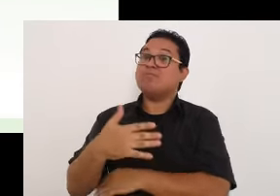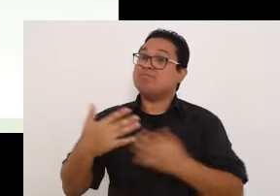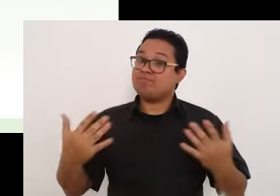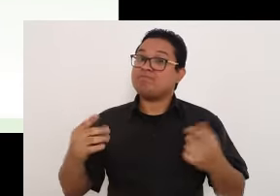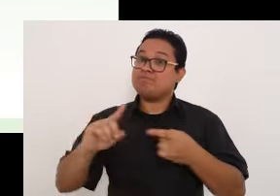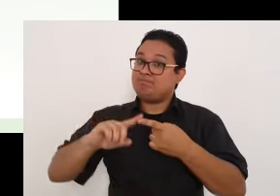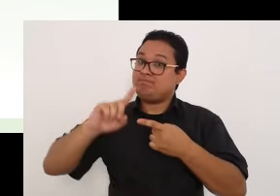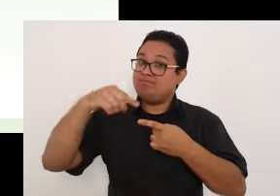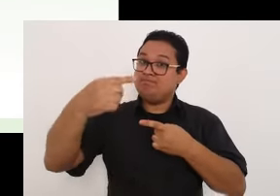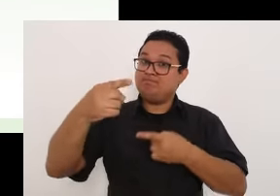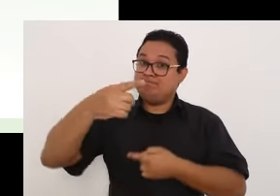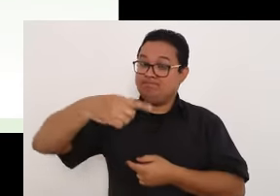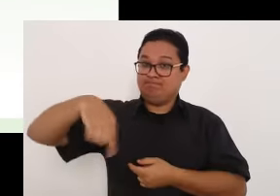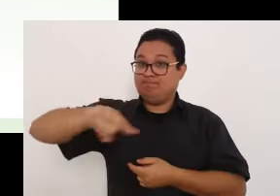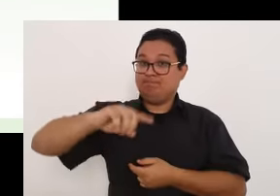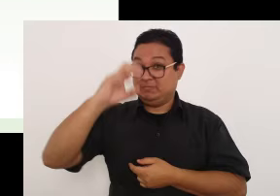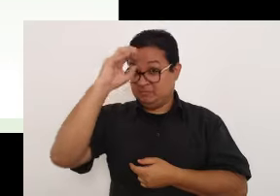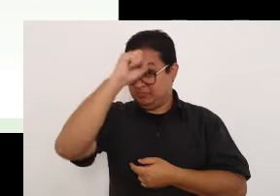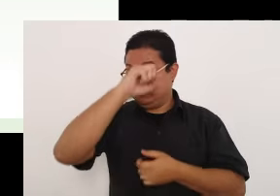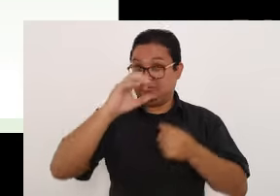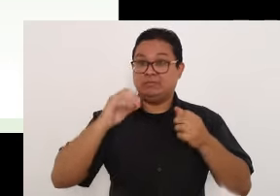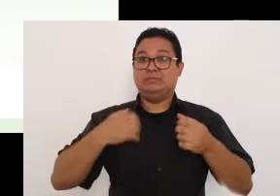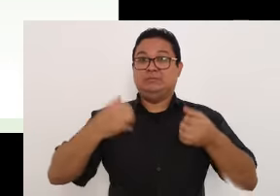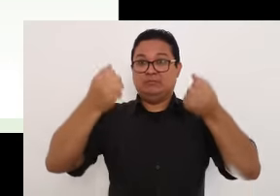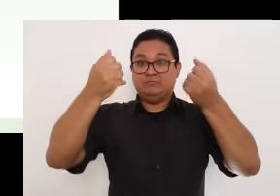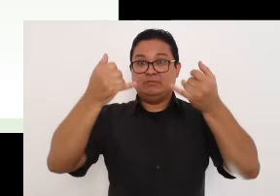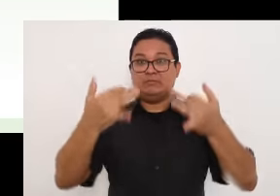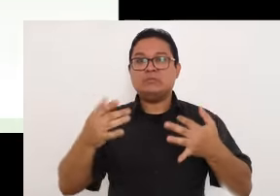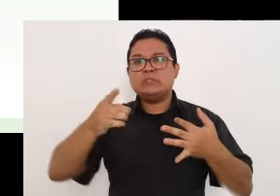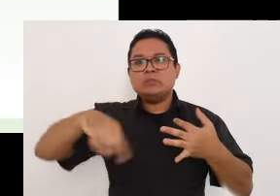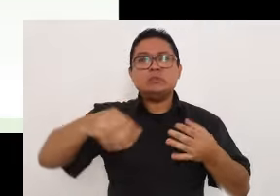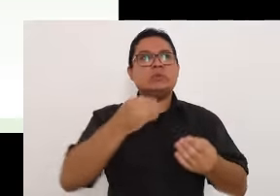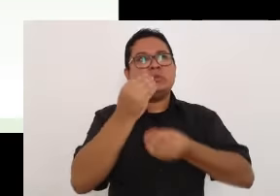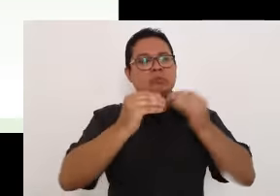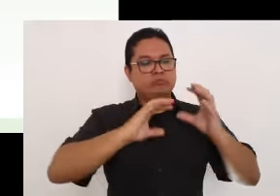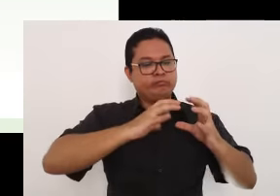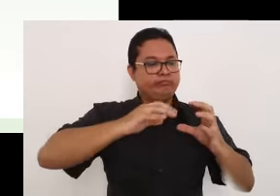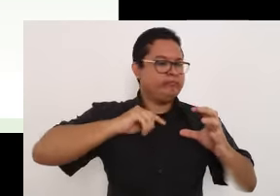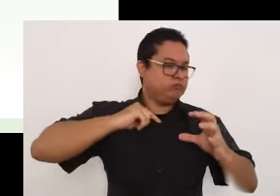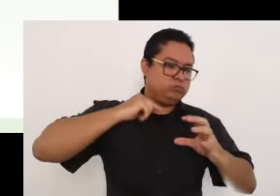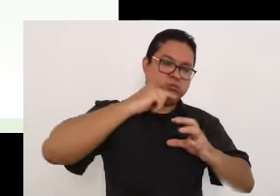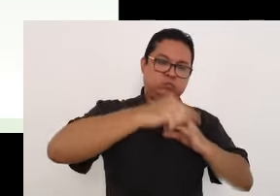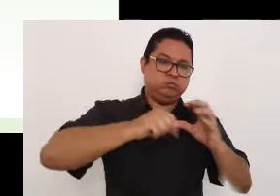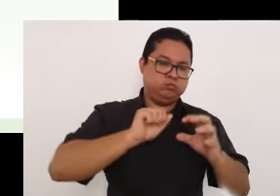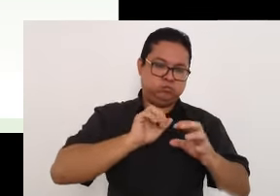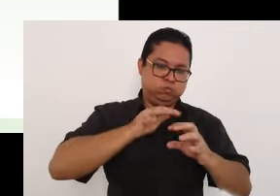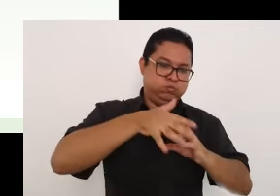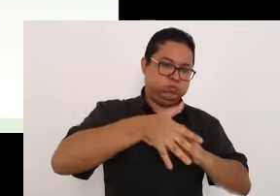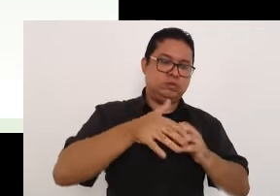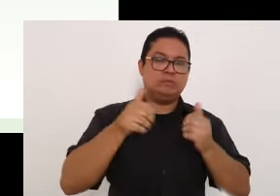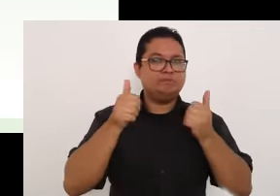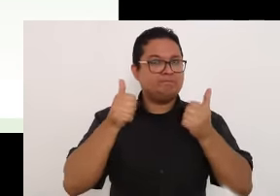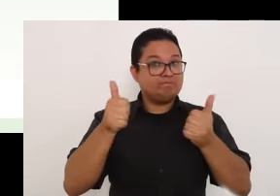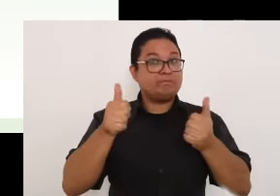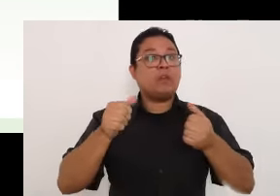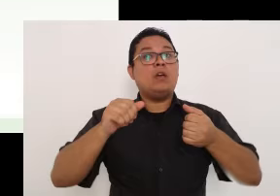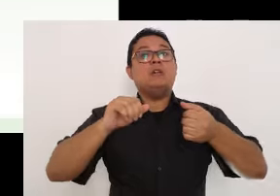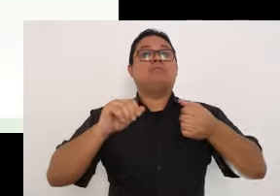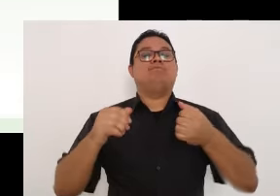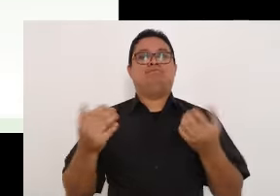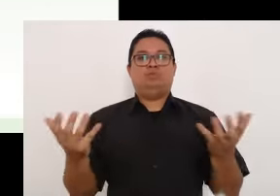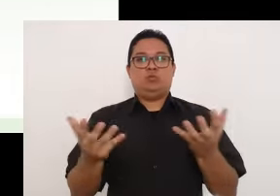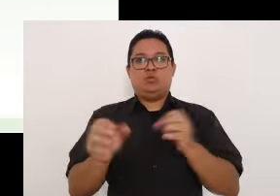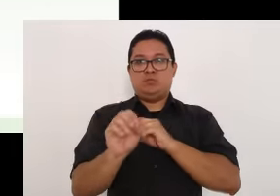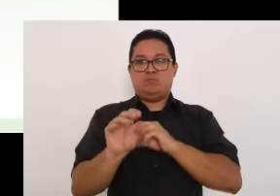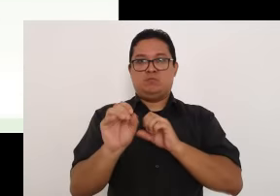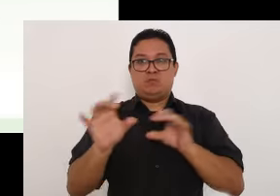conseguir fazer os vírus se reproduzirem, se espalharem pelo mundo todo aí. Então, na próxima